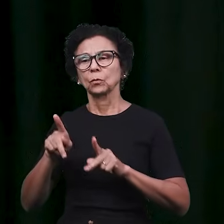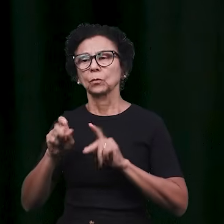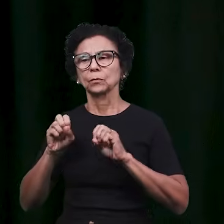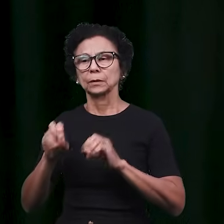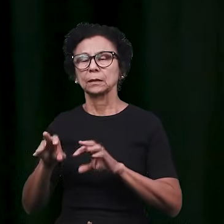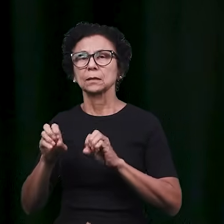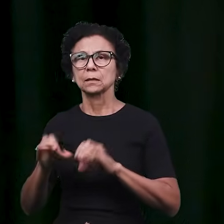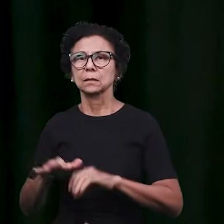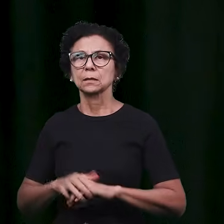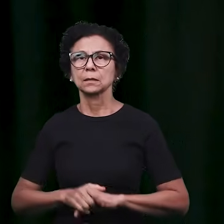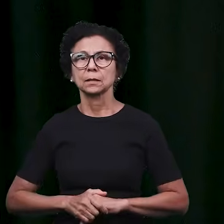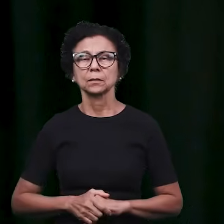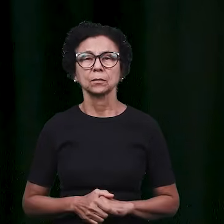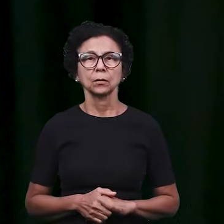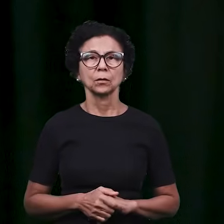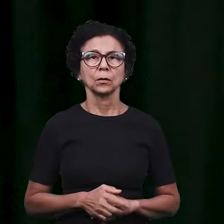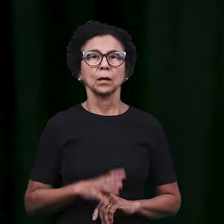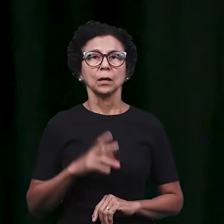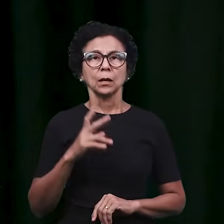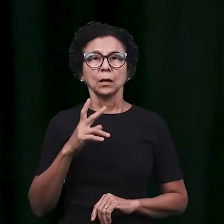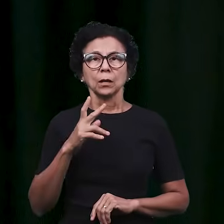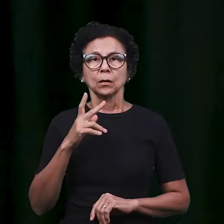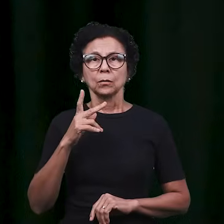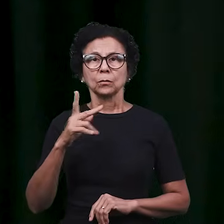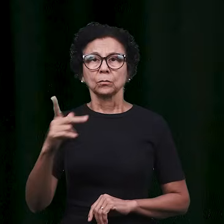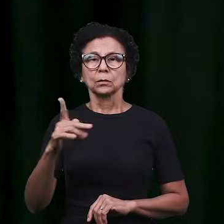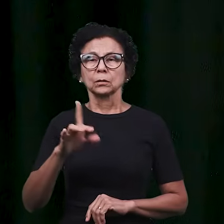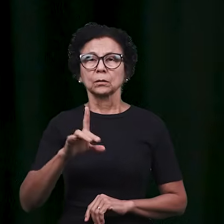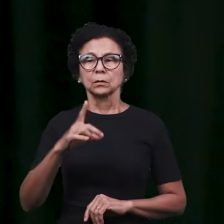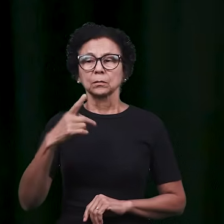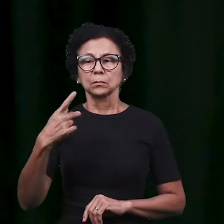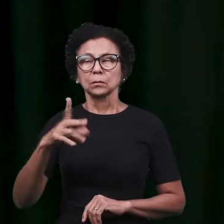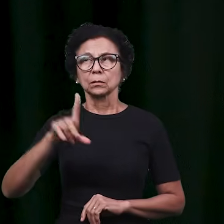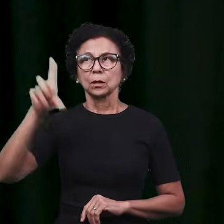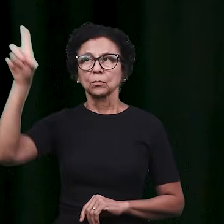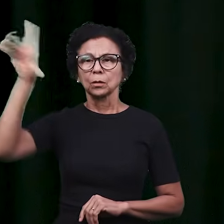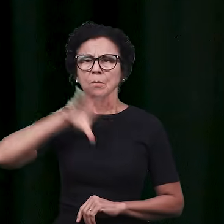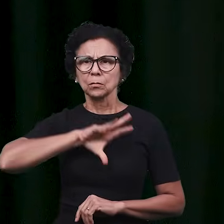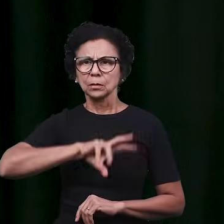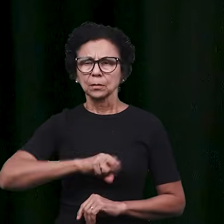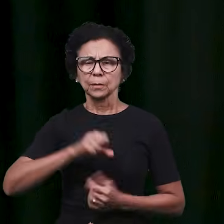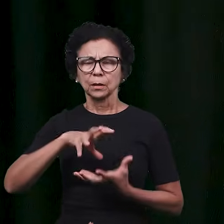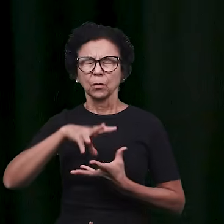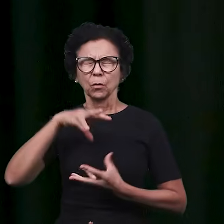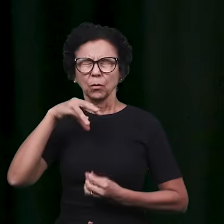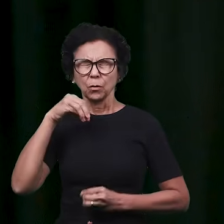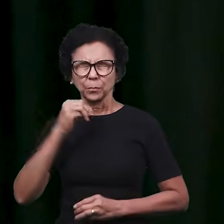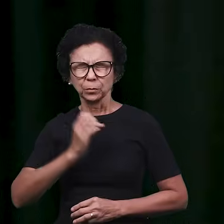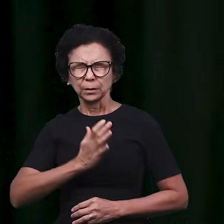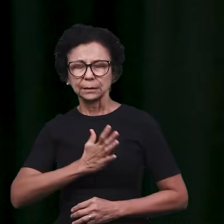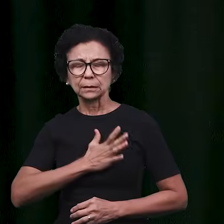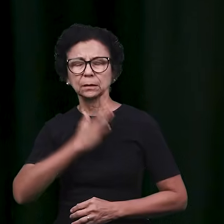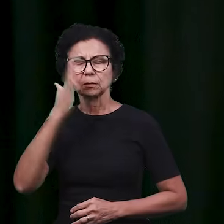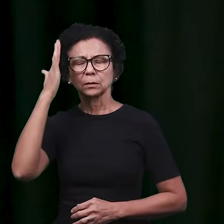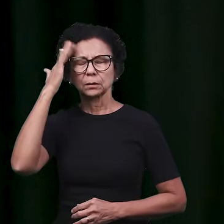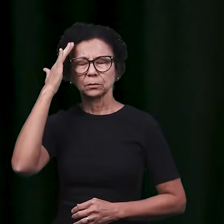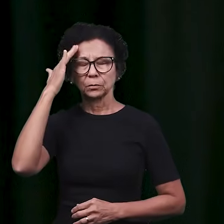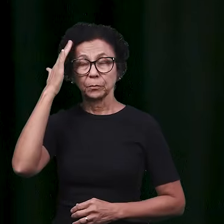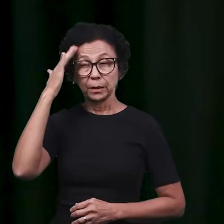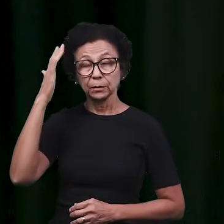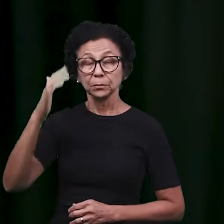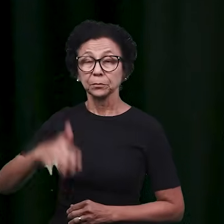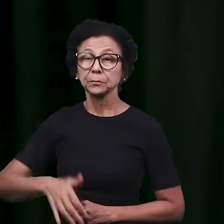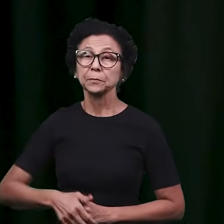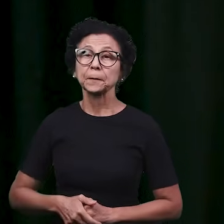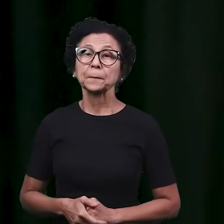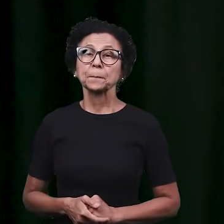eles, amarás ao Senhor teu Deus de todo o teu coração, de toda a tua alma, com toda a tua força, com todo o teu entendimento. E o Senhor vai